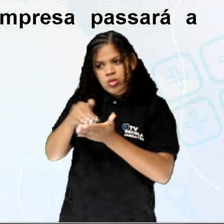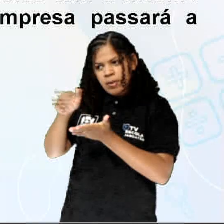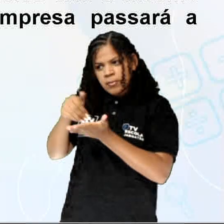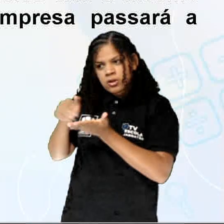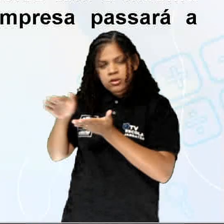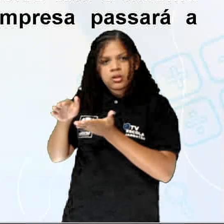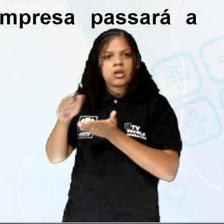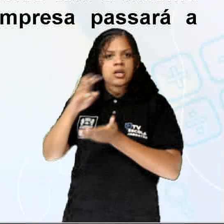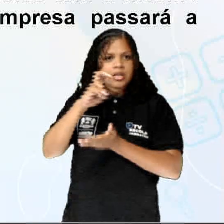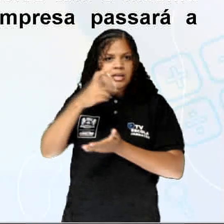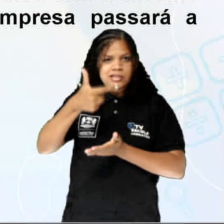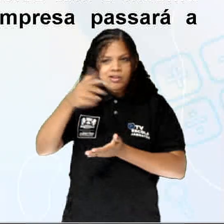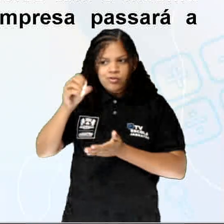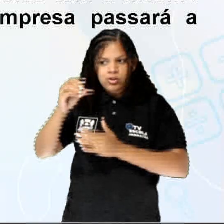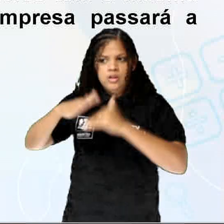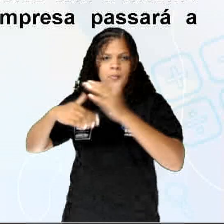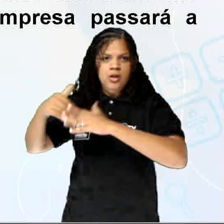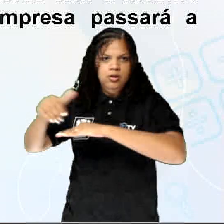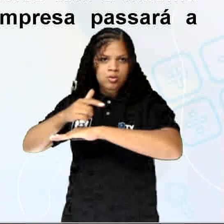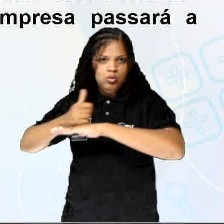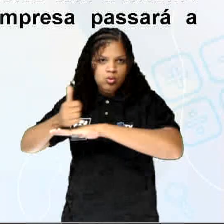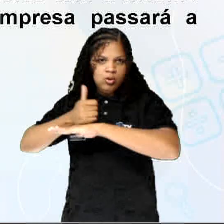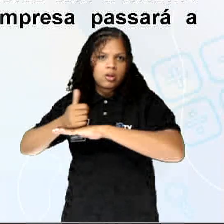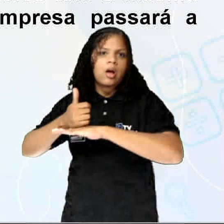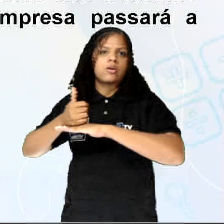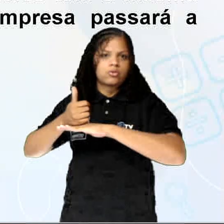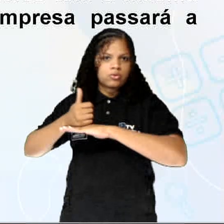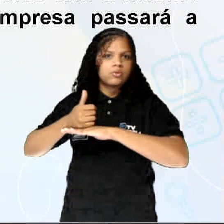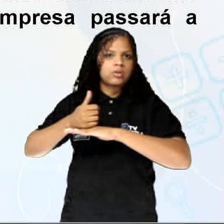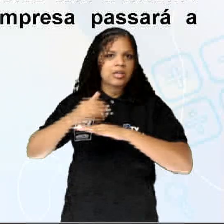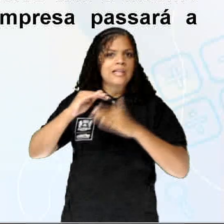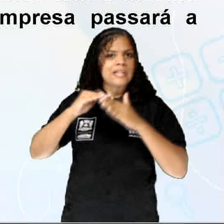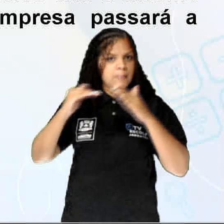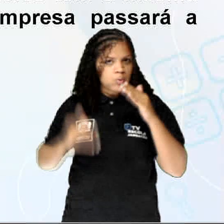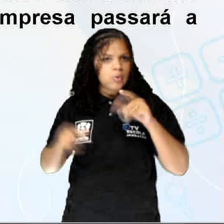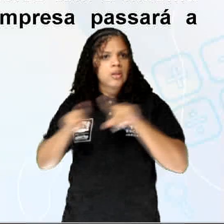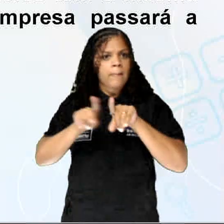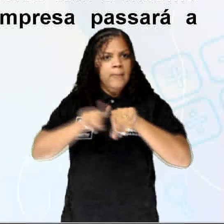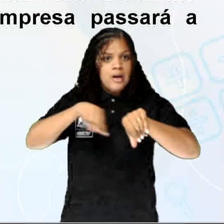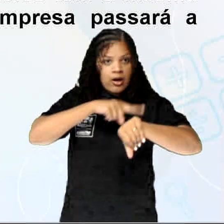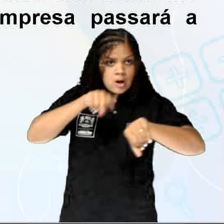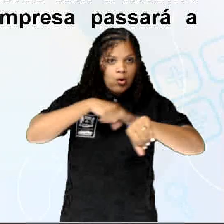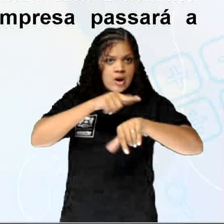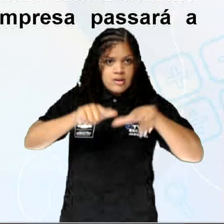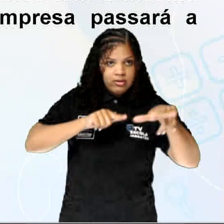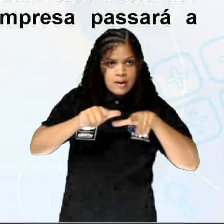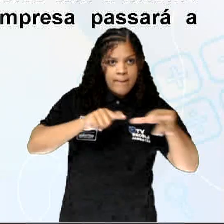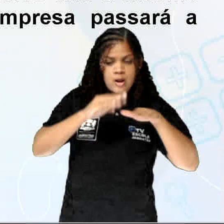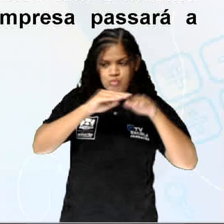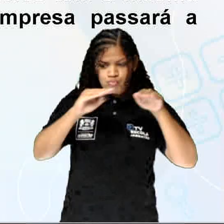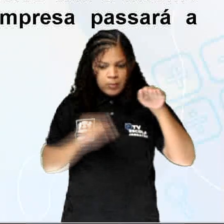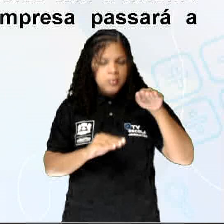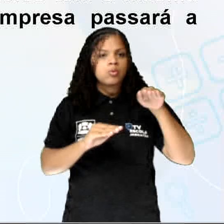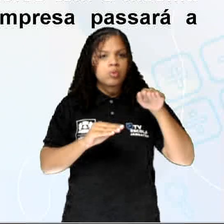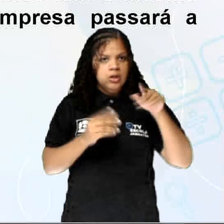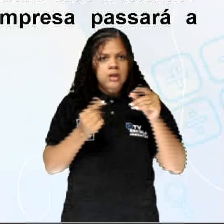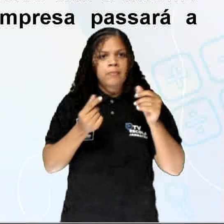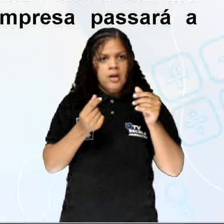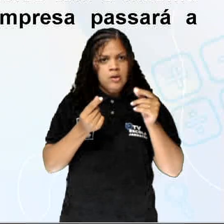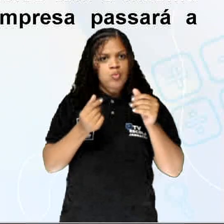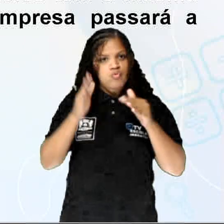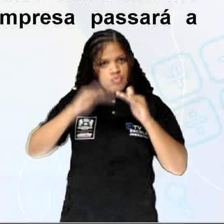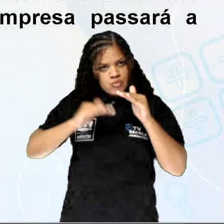essas 3 pessoas durante 7 dias, ok? Chegamos na metade, né? E mais uma questão do IFPE.